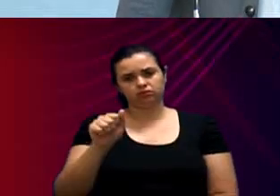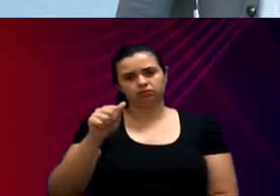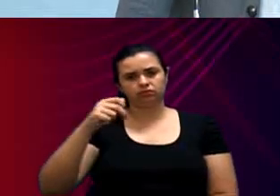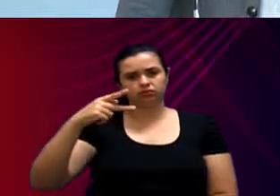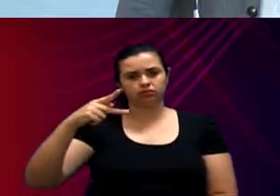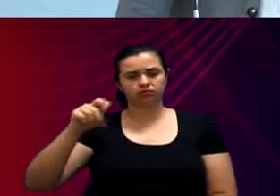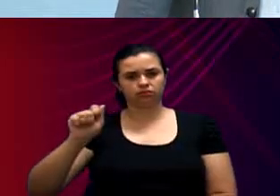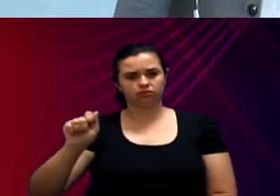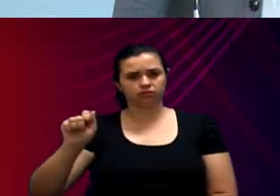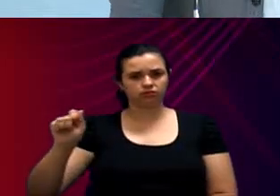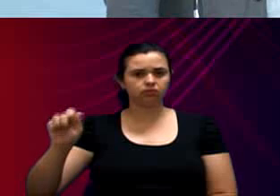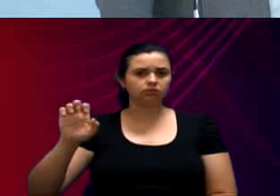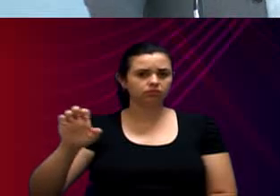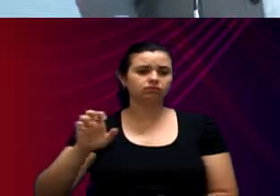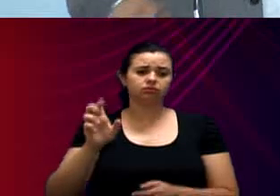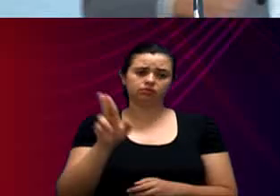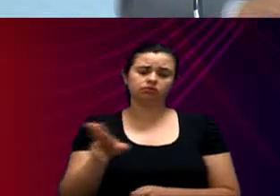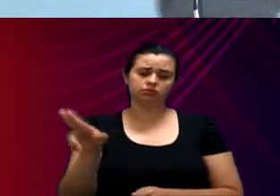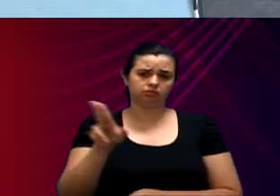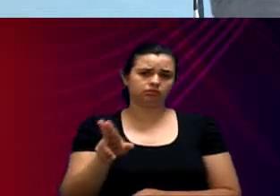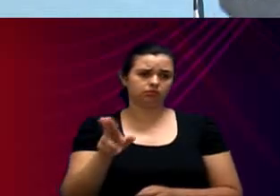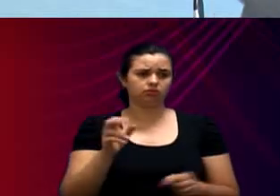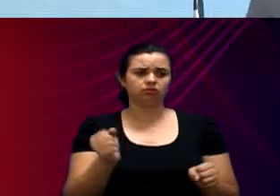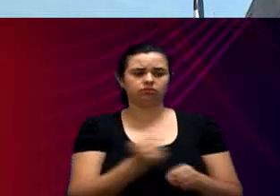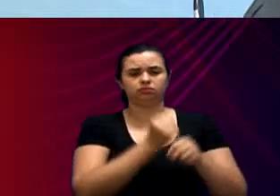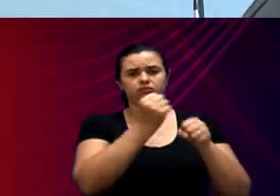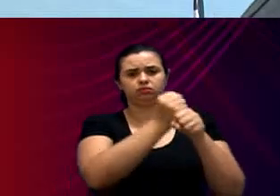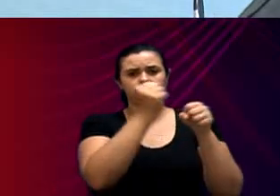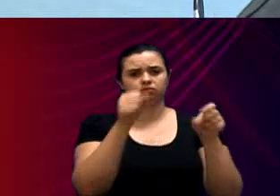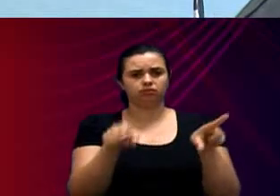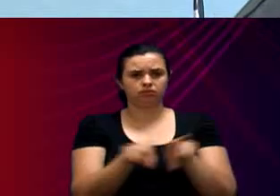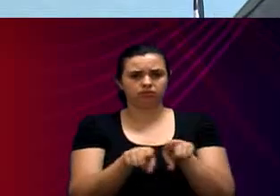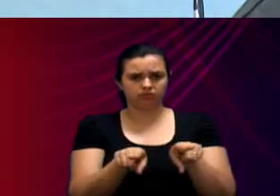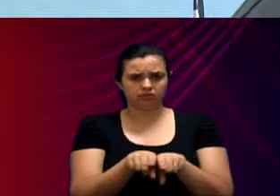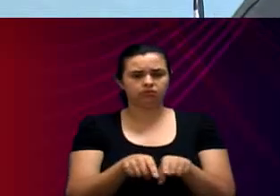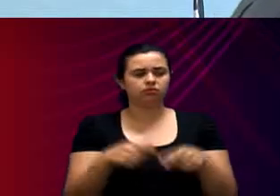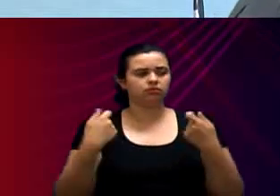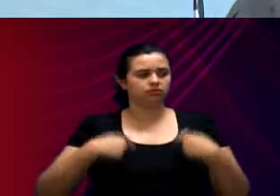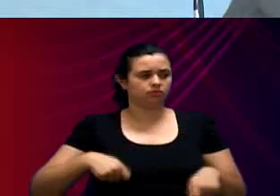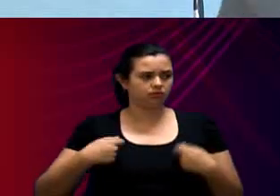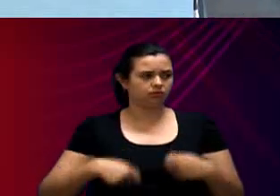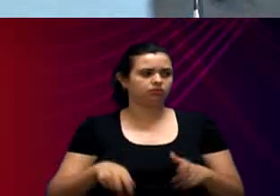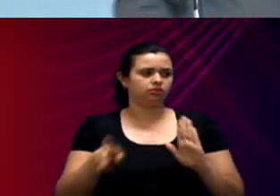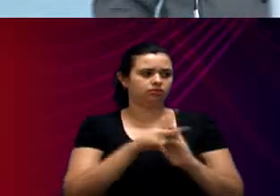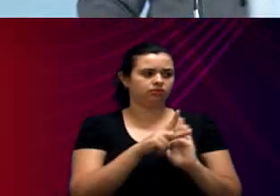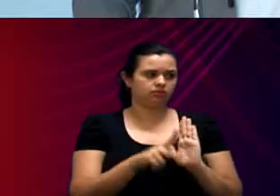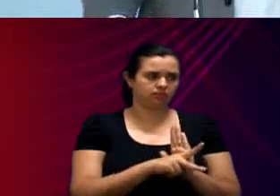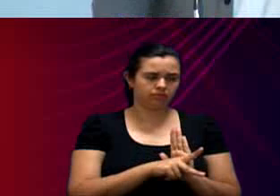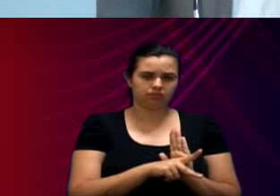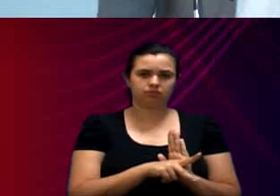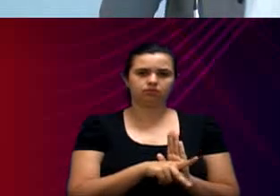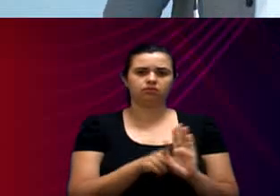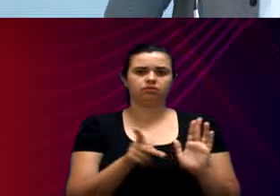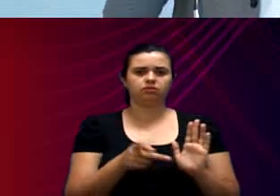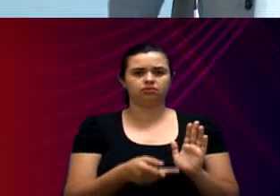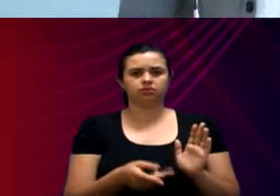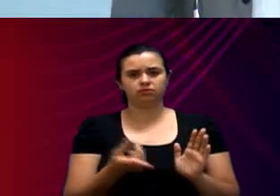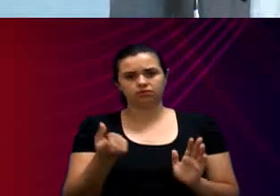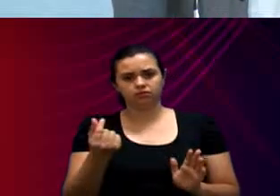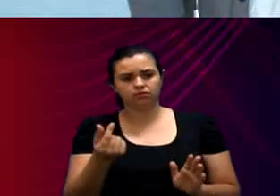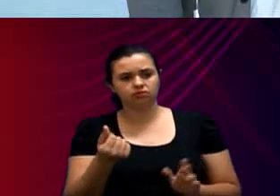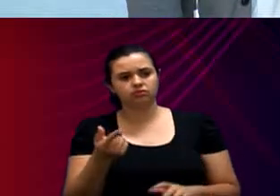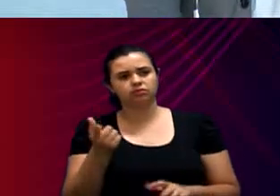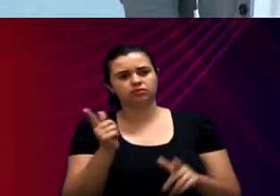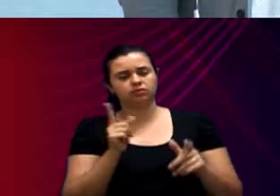definição local, porque para que a PAE venha construir, tem toda uma morosidade de projeto, de liberação da verba,